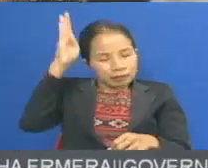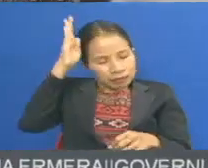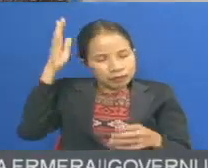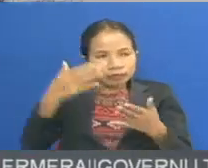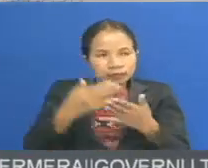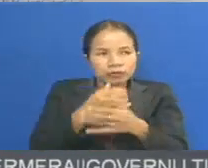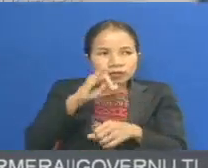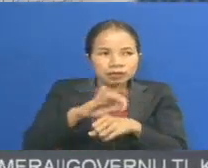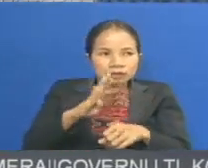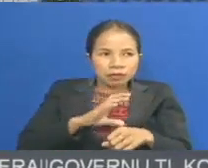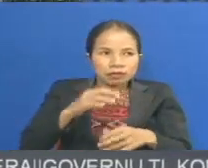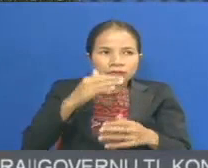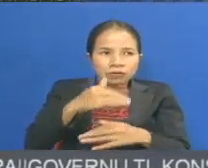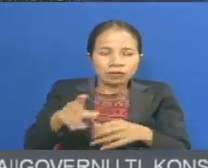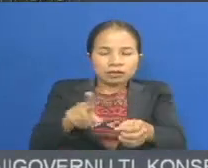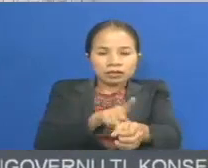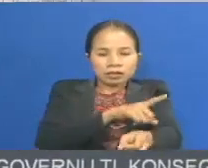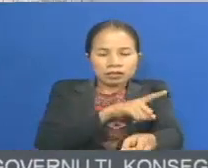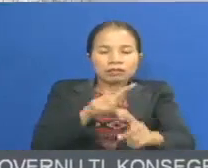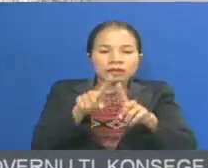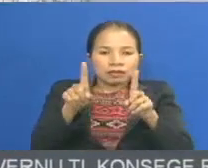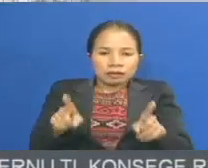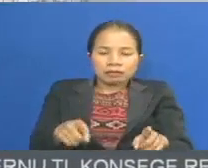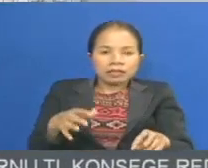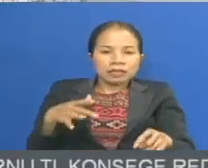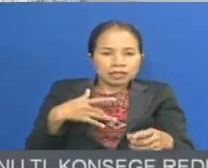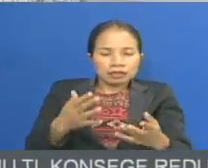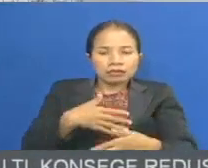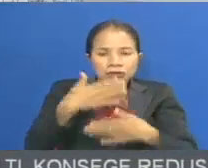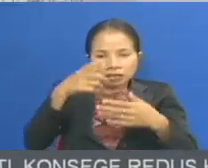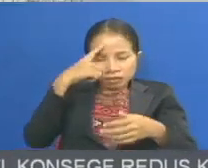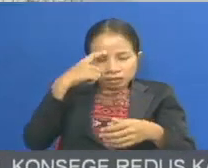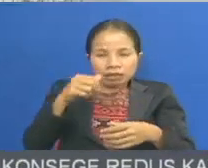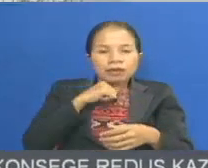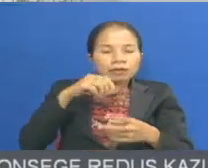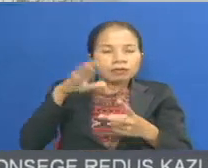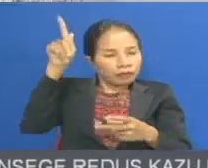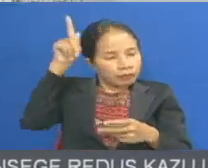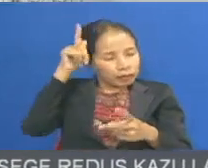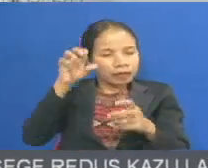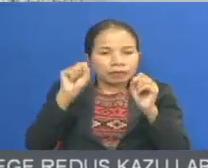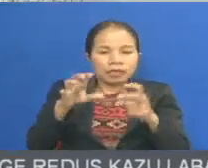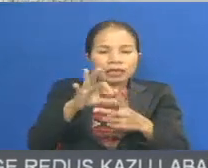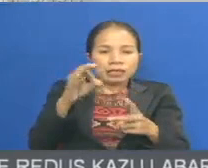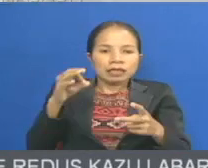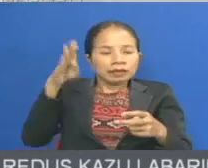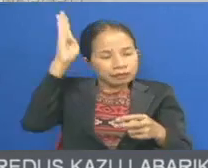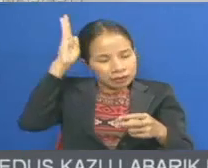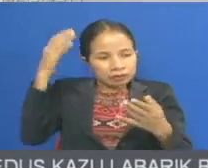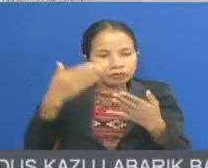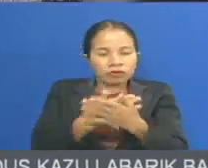Diocese Bocau e a processo nebe Cleor Tebes, maibe, sente orgulho, tamba Santo Padre Belihiliona Bispo Fon ba